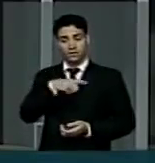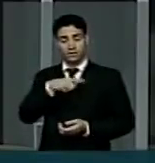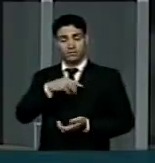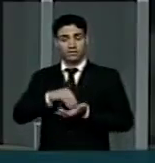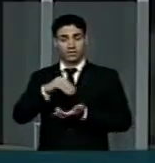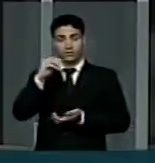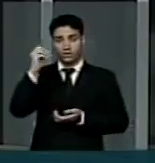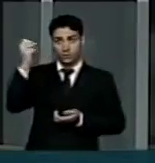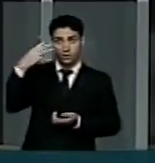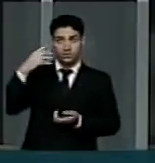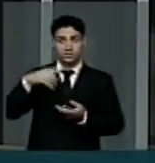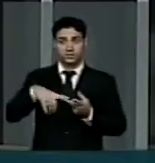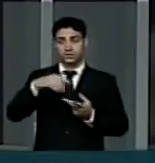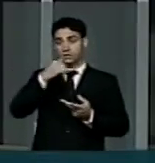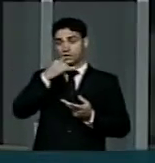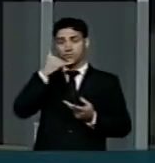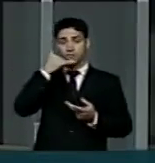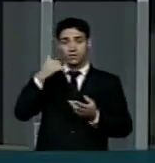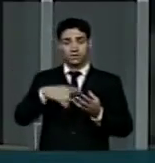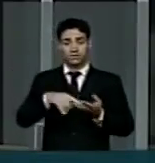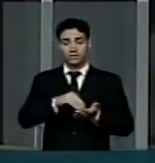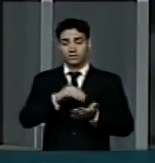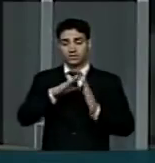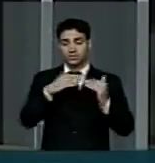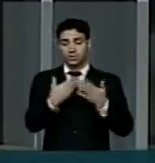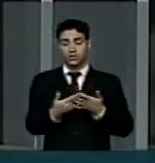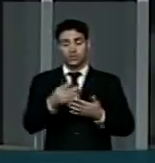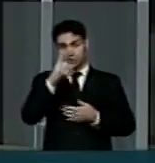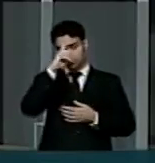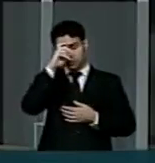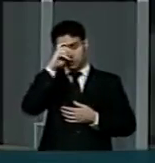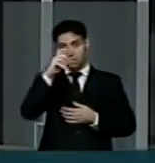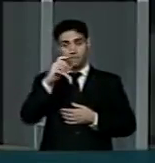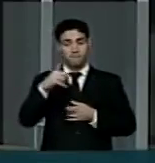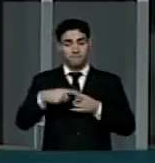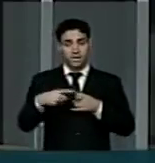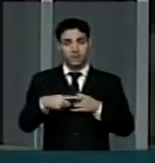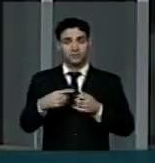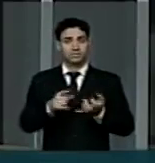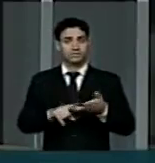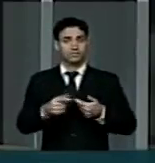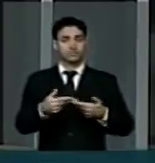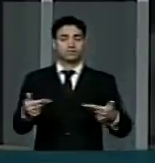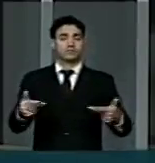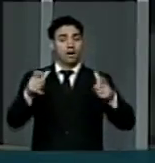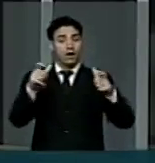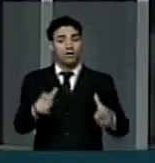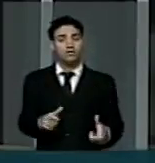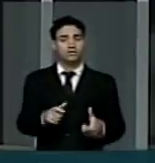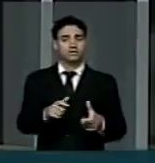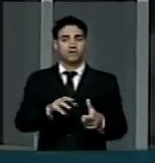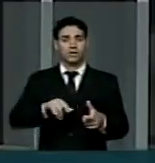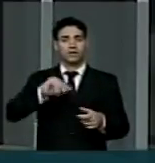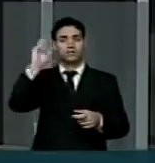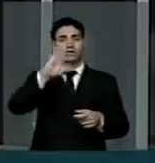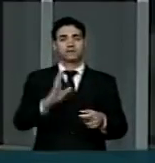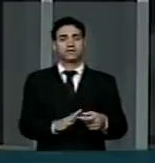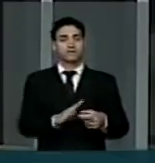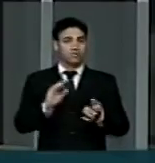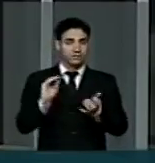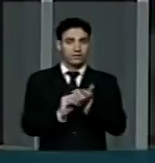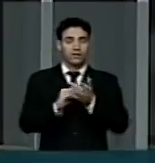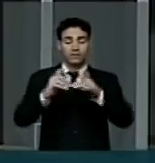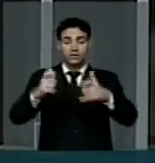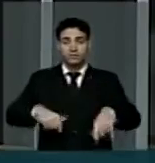água, telefone, onde é que falta escola, onde é que falta hospital, onde é que falta médico, onde é que falta isso, onde é? Não falta no Brasil, falta